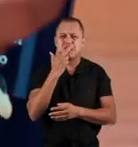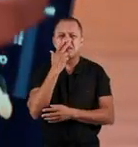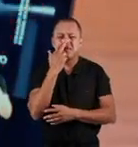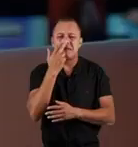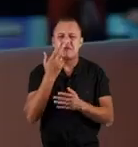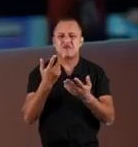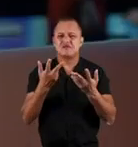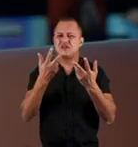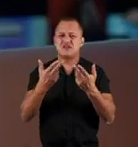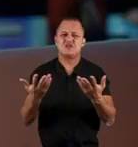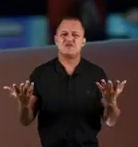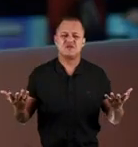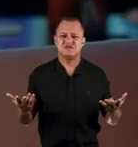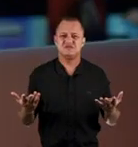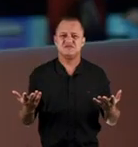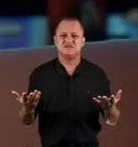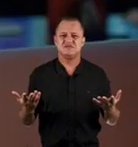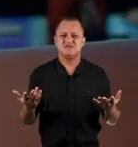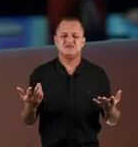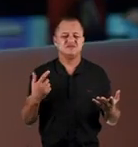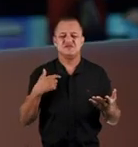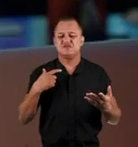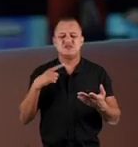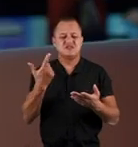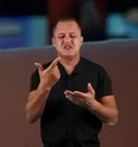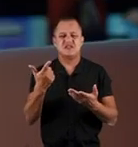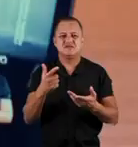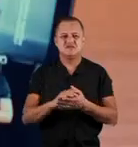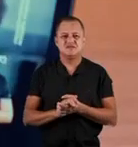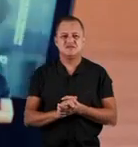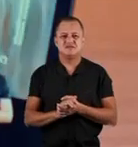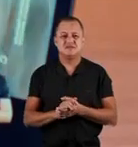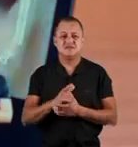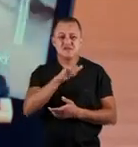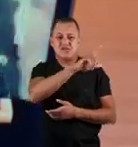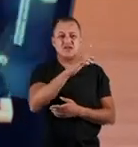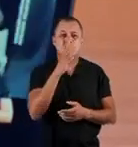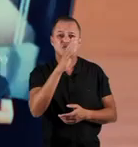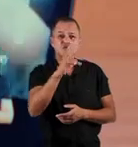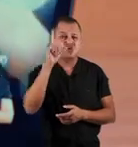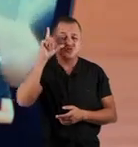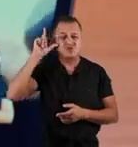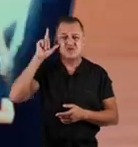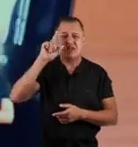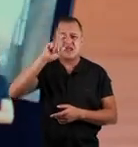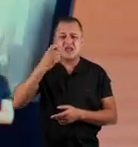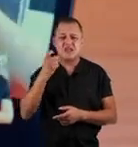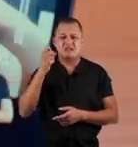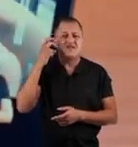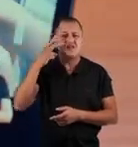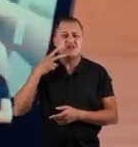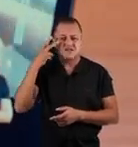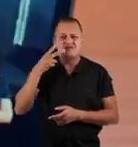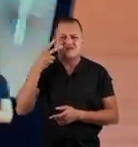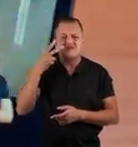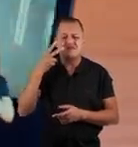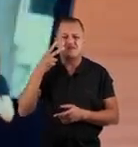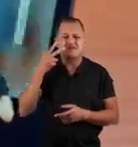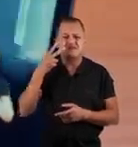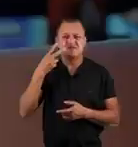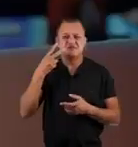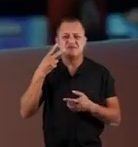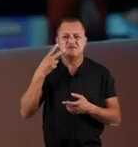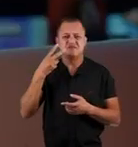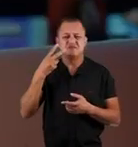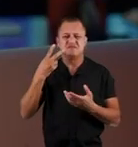fazer parecer que é a mesma situação não tem nada a ver ele citou ilú Cabral ex-vereador de Cuiabá